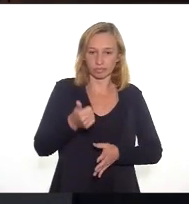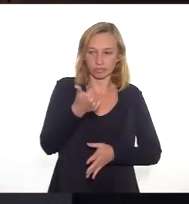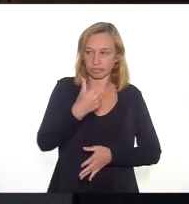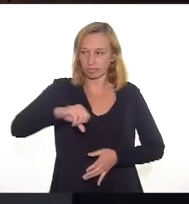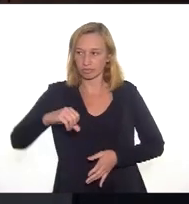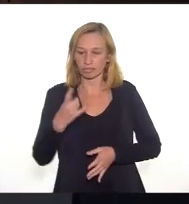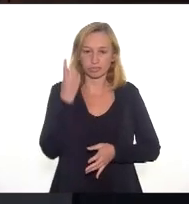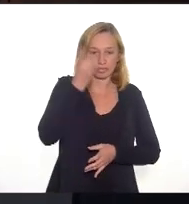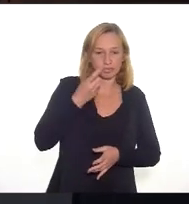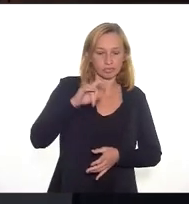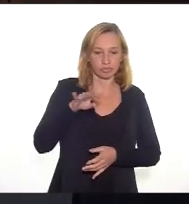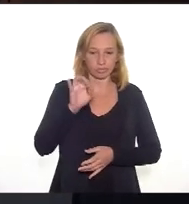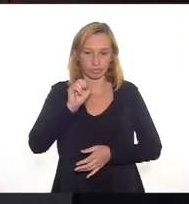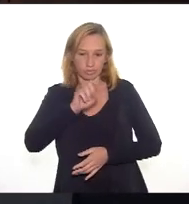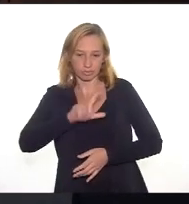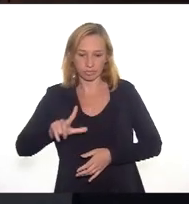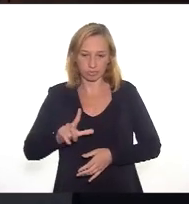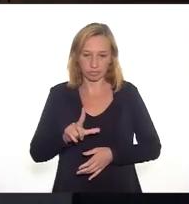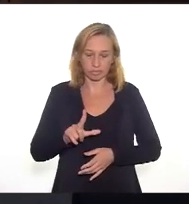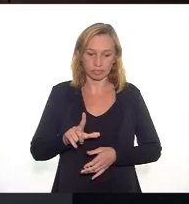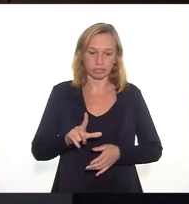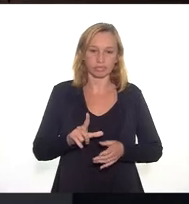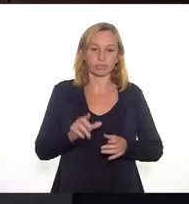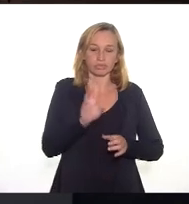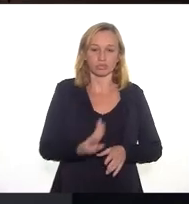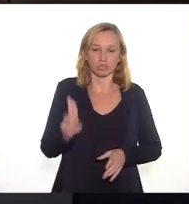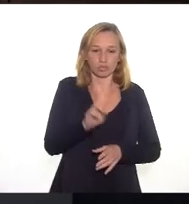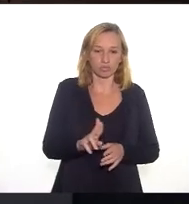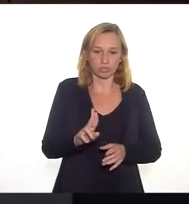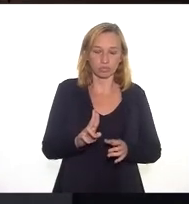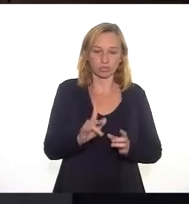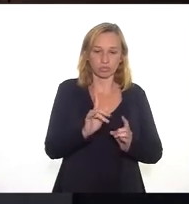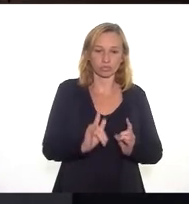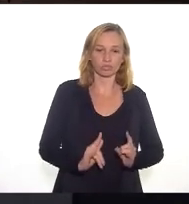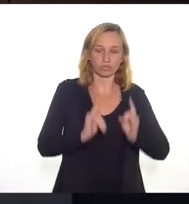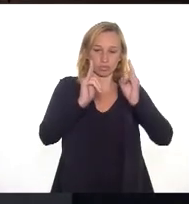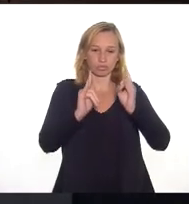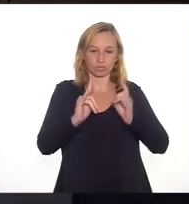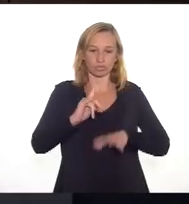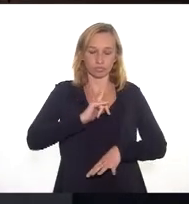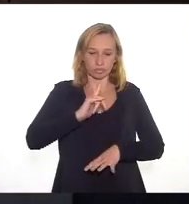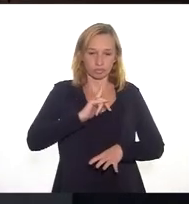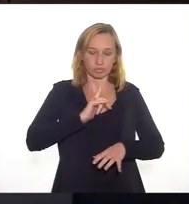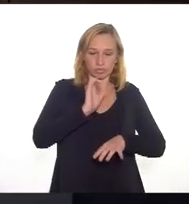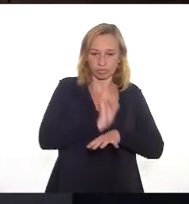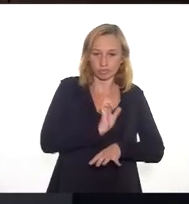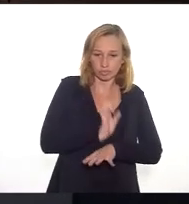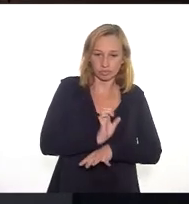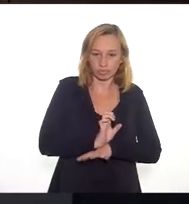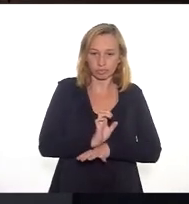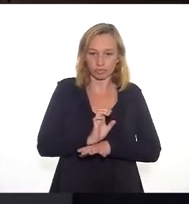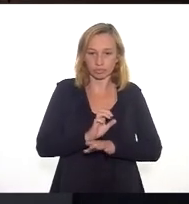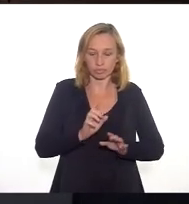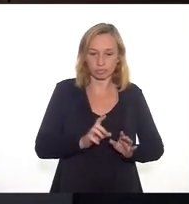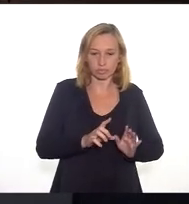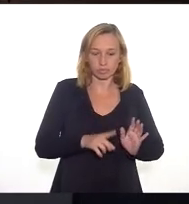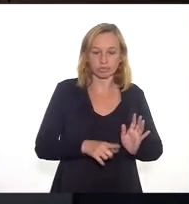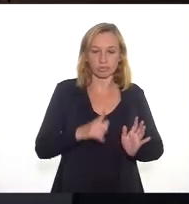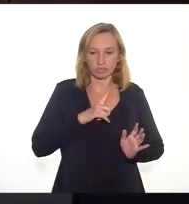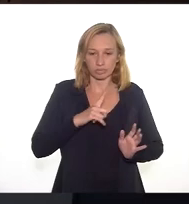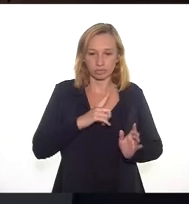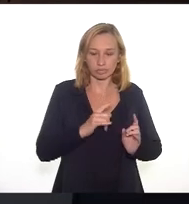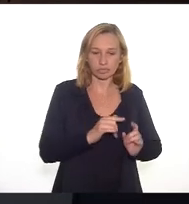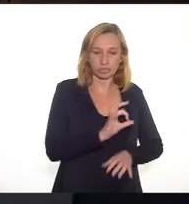19, de autoria do deputado Coronel Salema, que dispõe sobre a utilização de imóveis próprios estaduais em comodato aos familiares de policiais